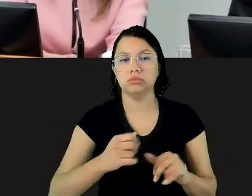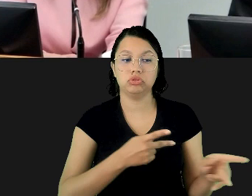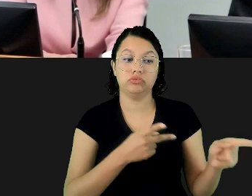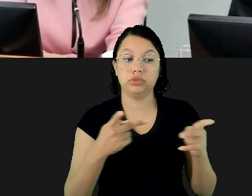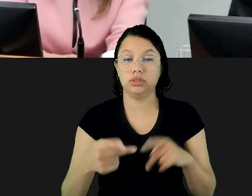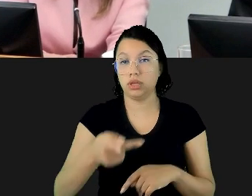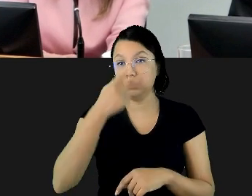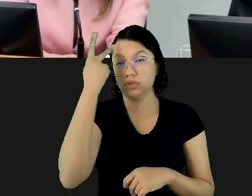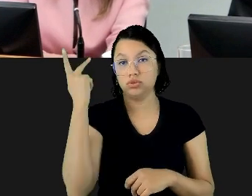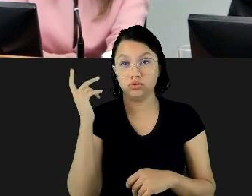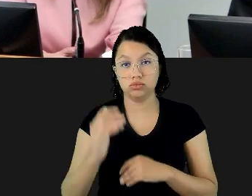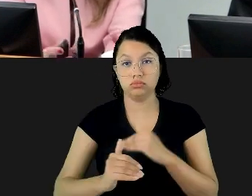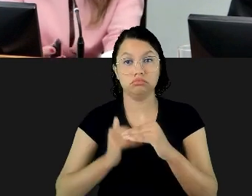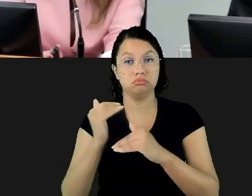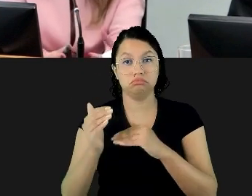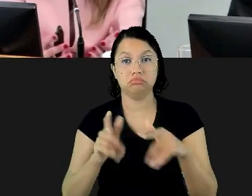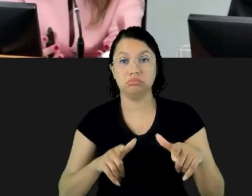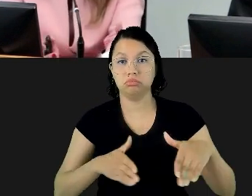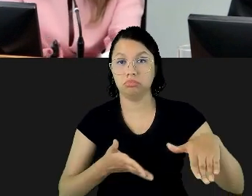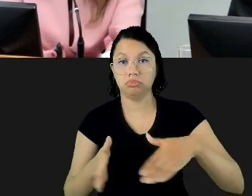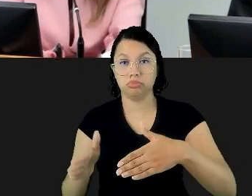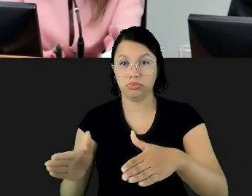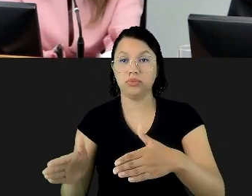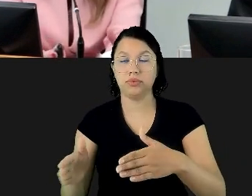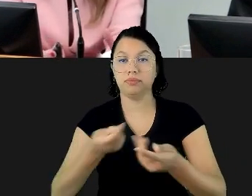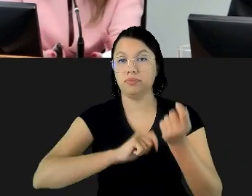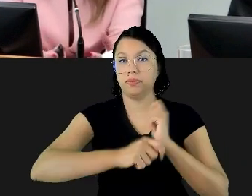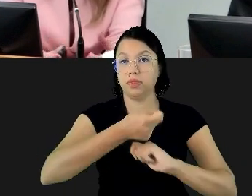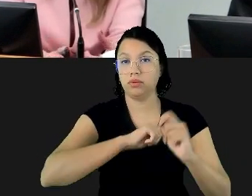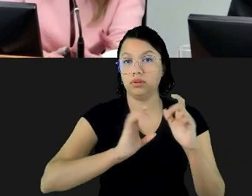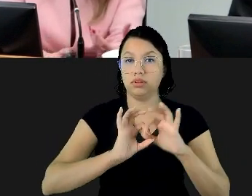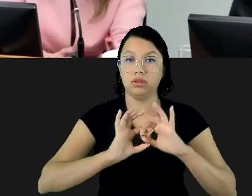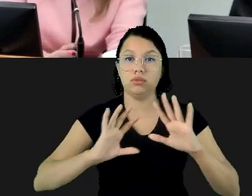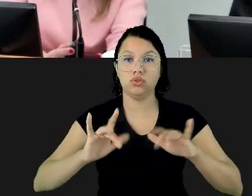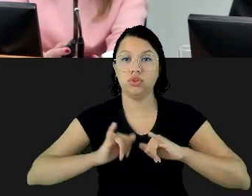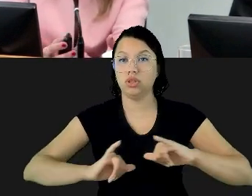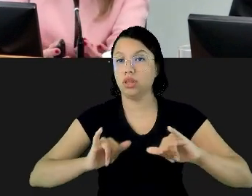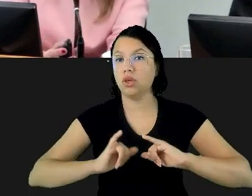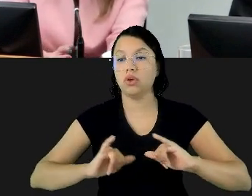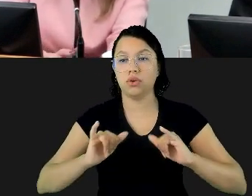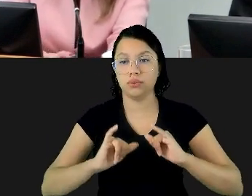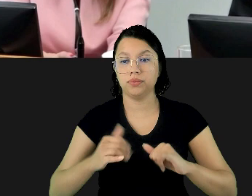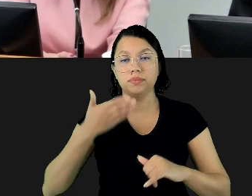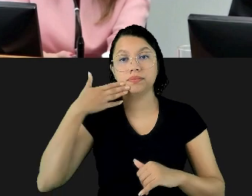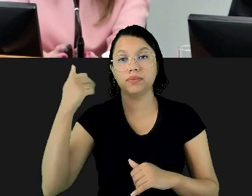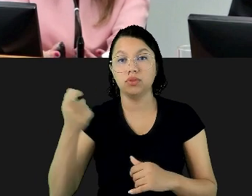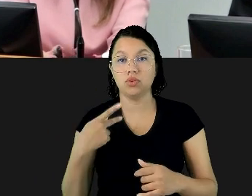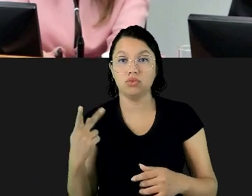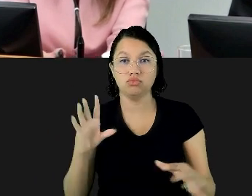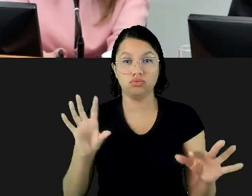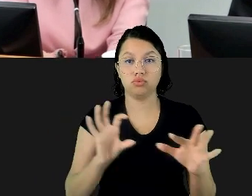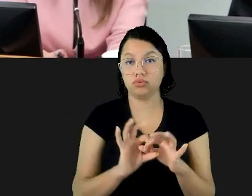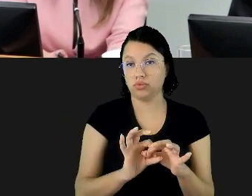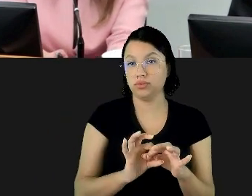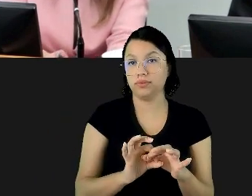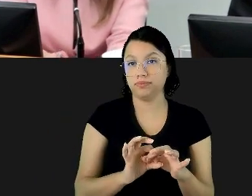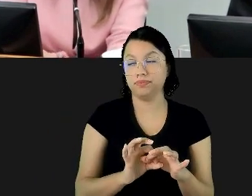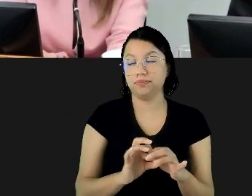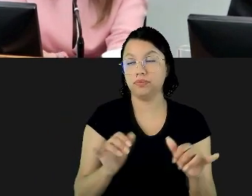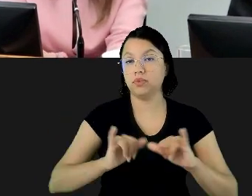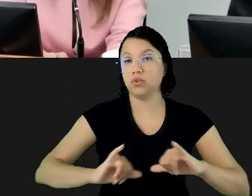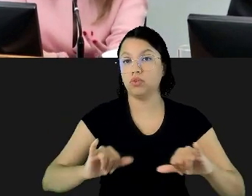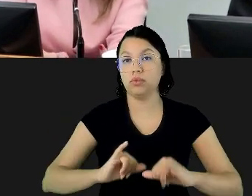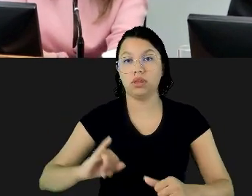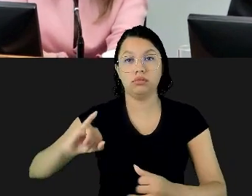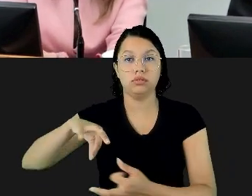negociação dos acordos de livre comércio, melhorando aí a nossa conectividade com os mercados internacionais, especialmente a Ásia e